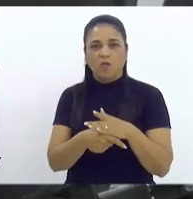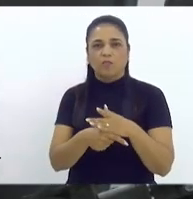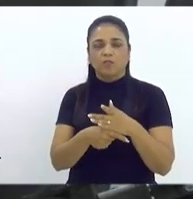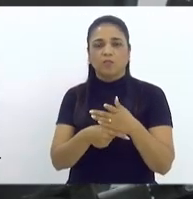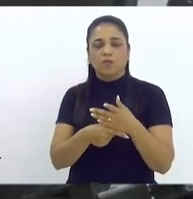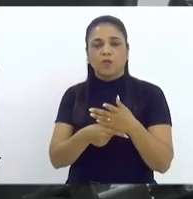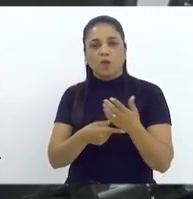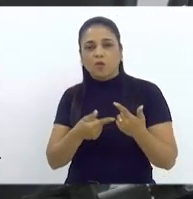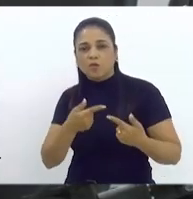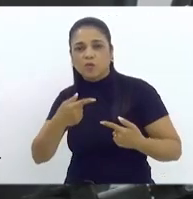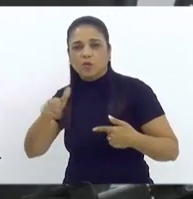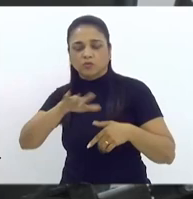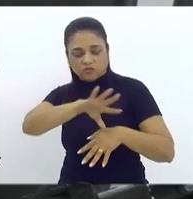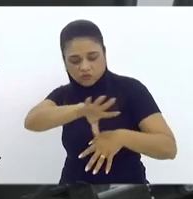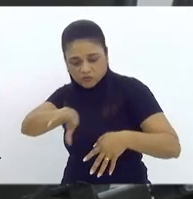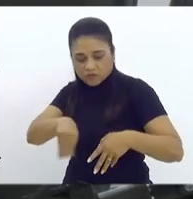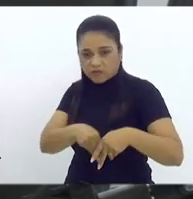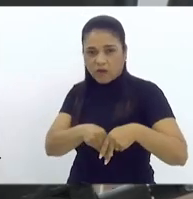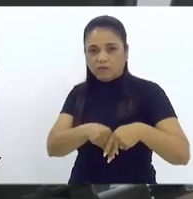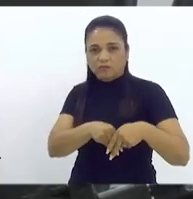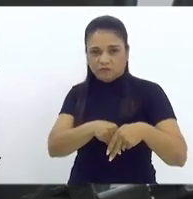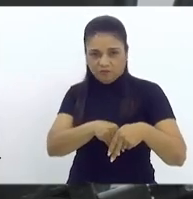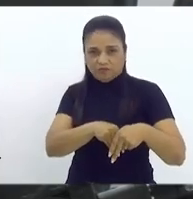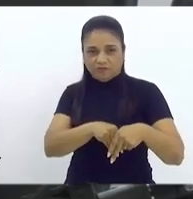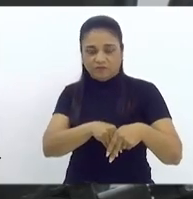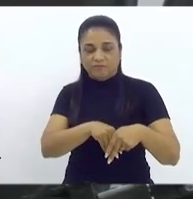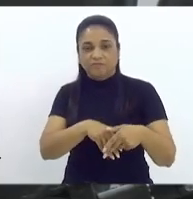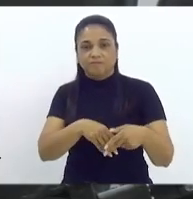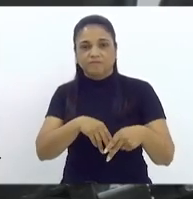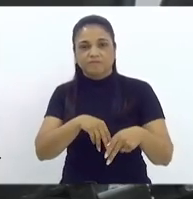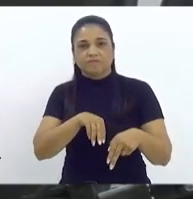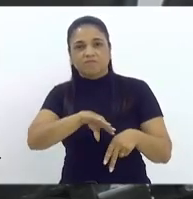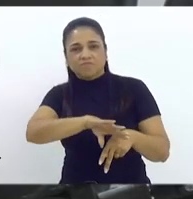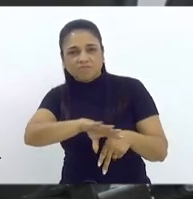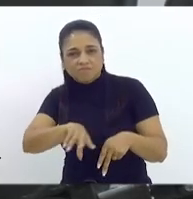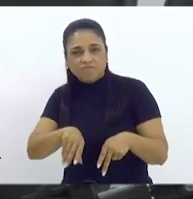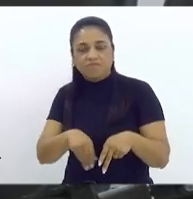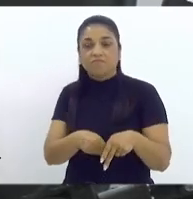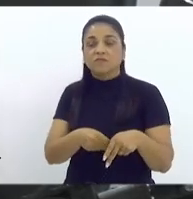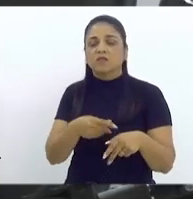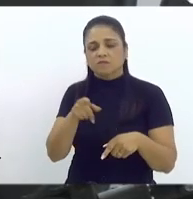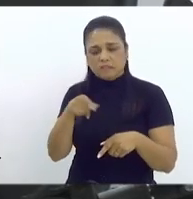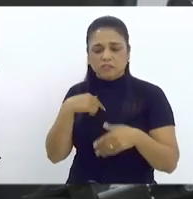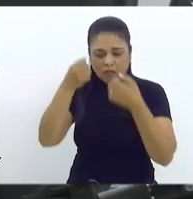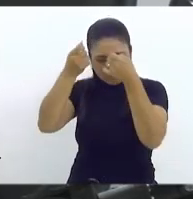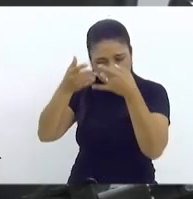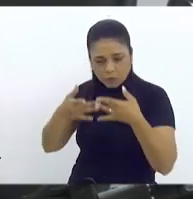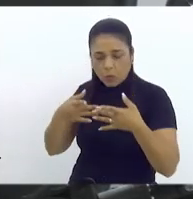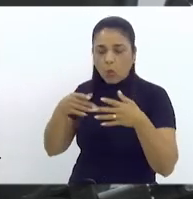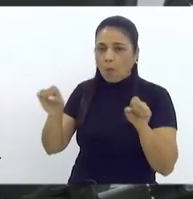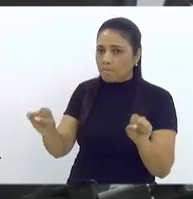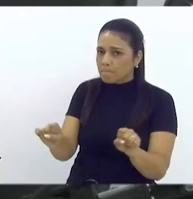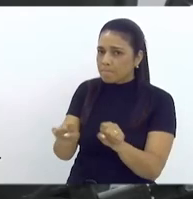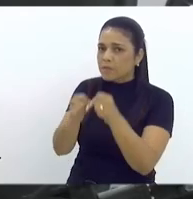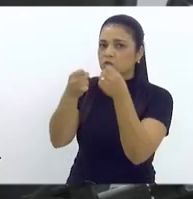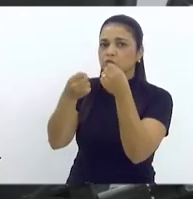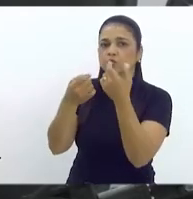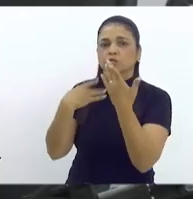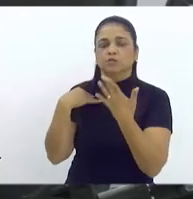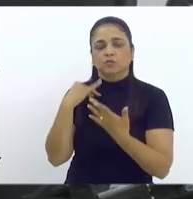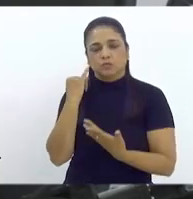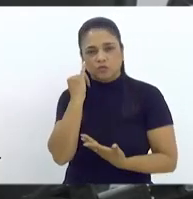de fraude. A senhora já mencionou aqui o drama que sofre e os prejuízos que isso traz não só ao